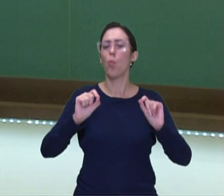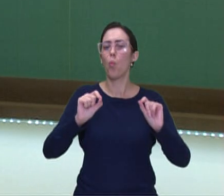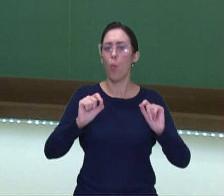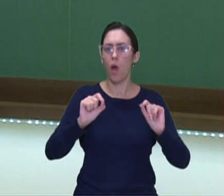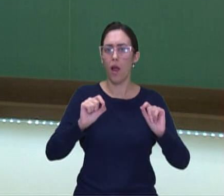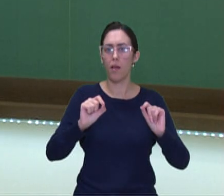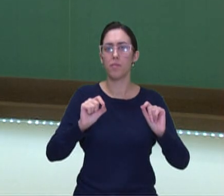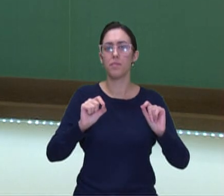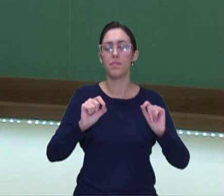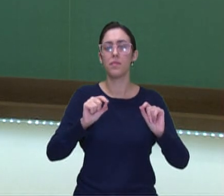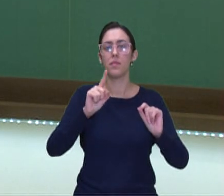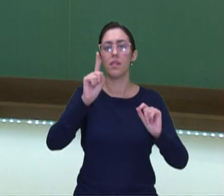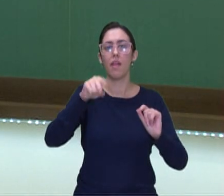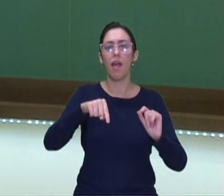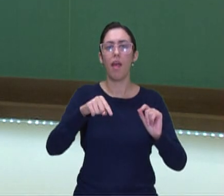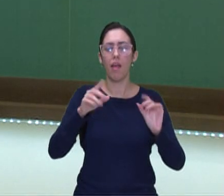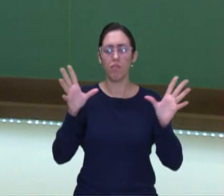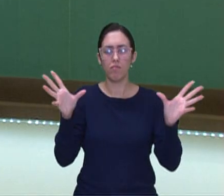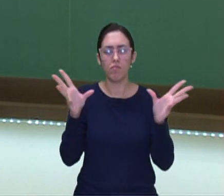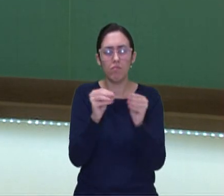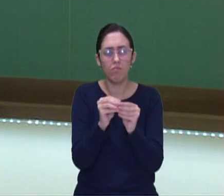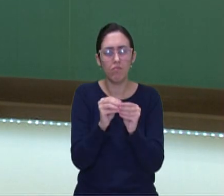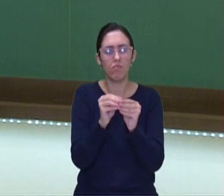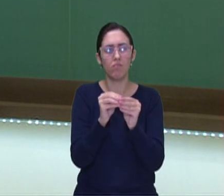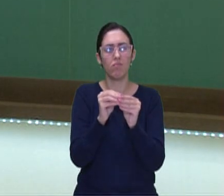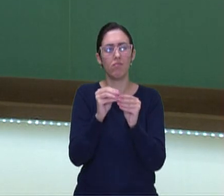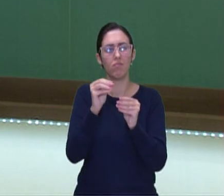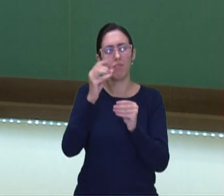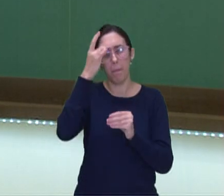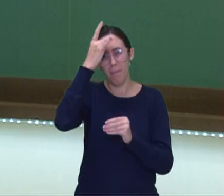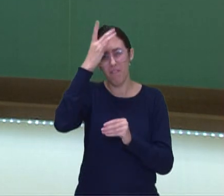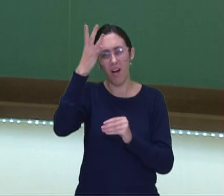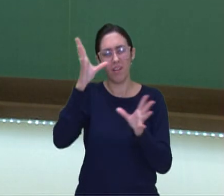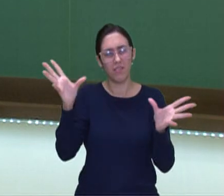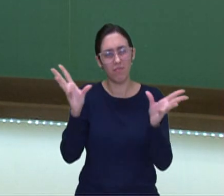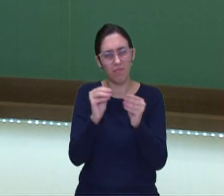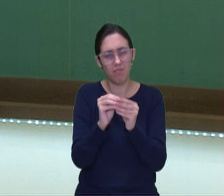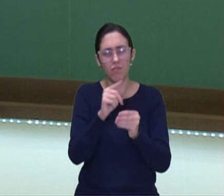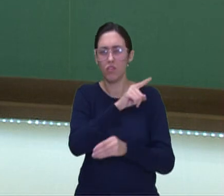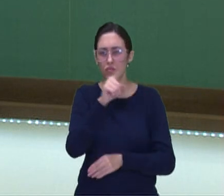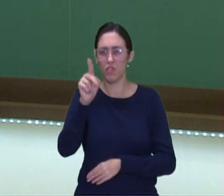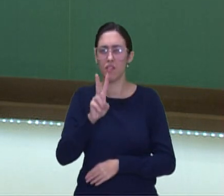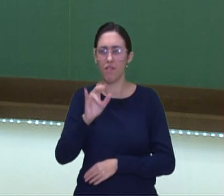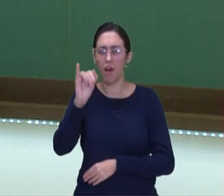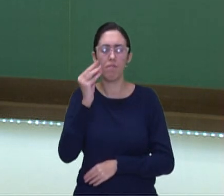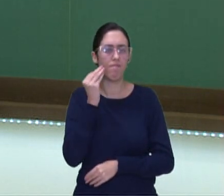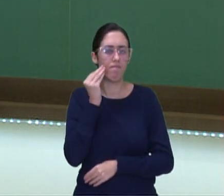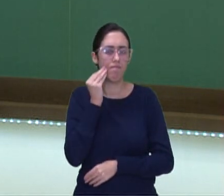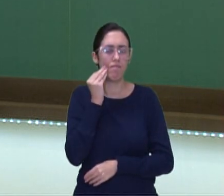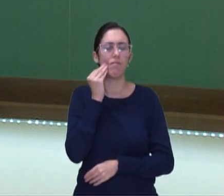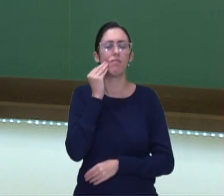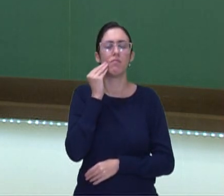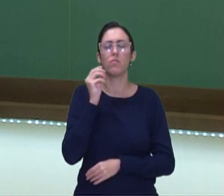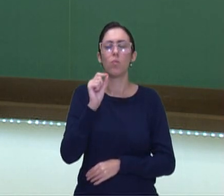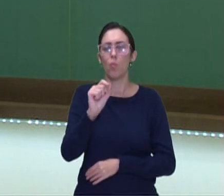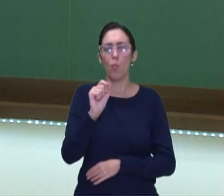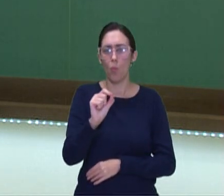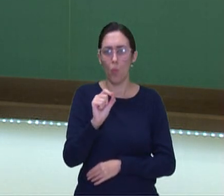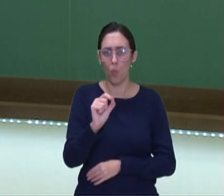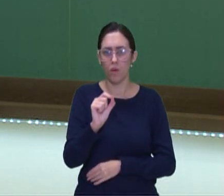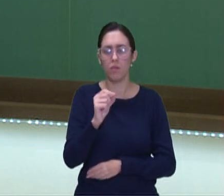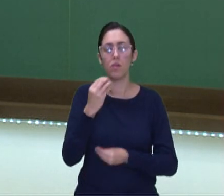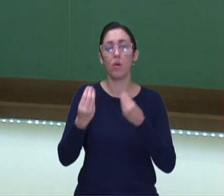Forma sintética é forma de síntese, forma de resumo, bem resumidinho, né? Bem direto. E qual que é a forma da gente